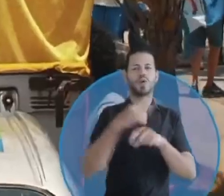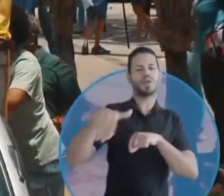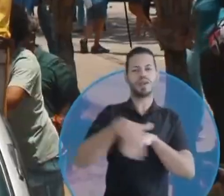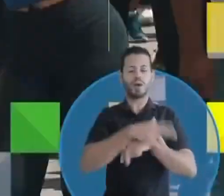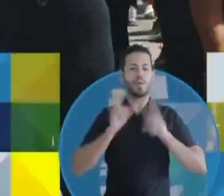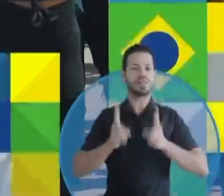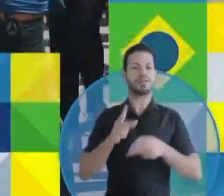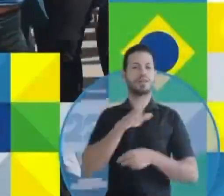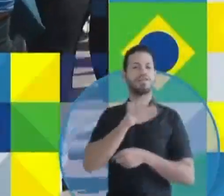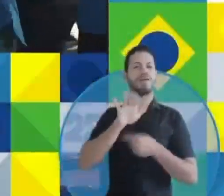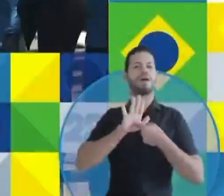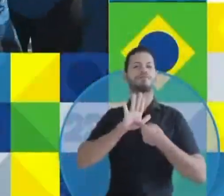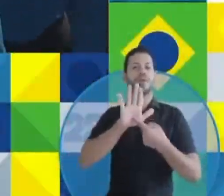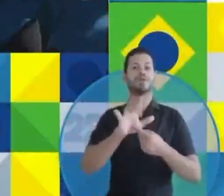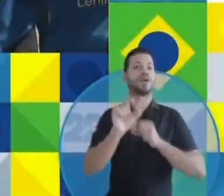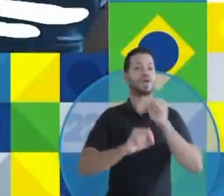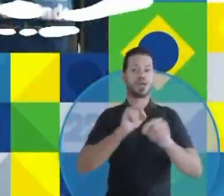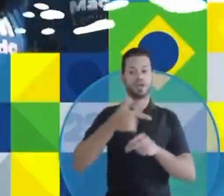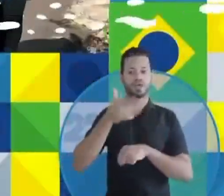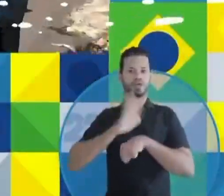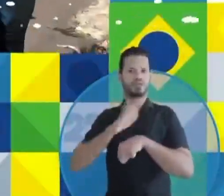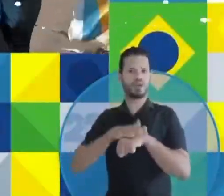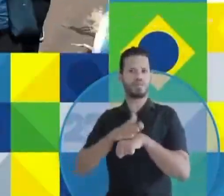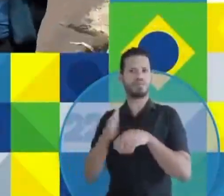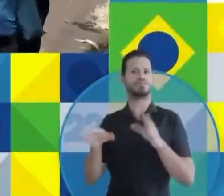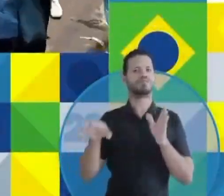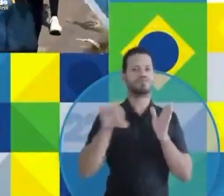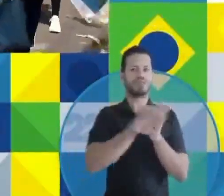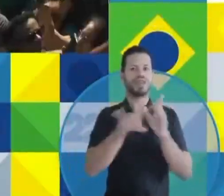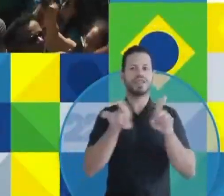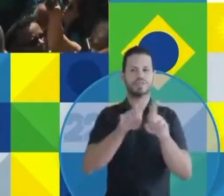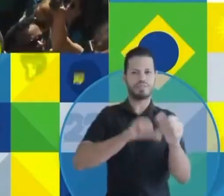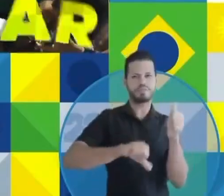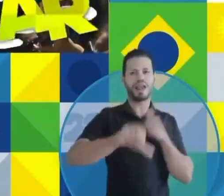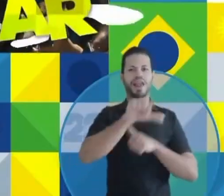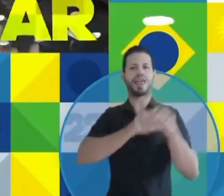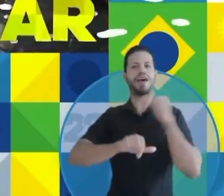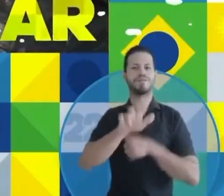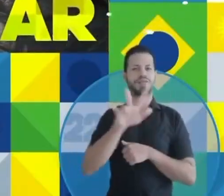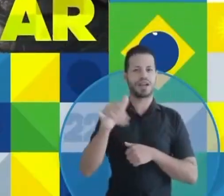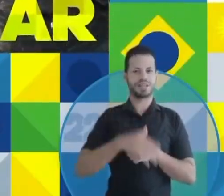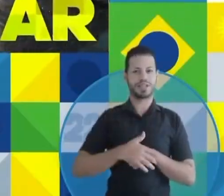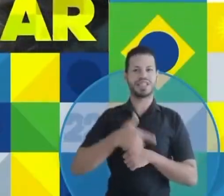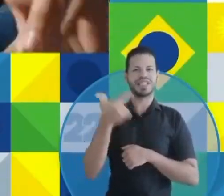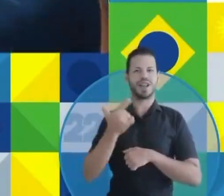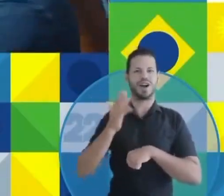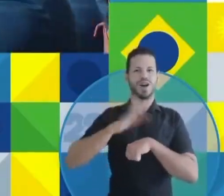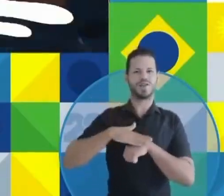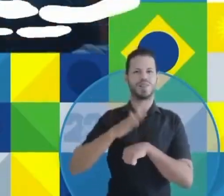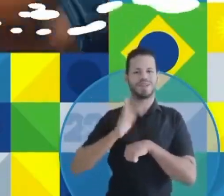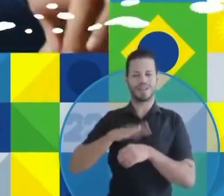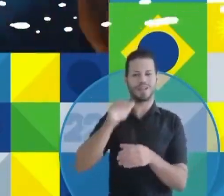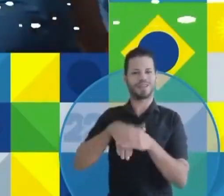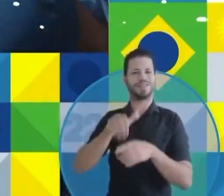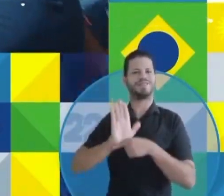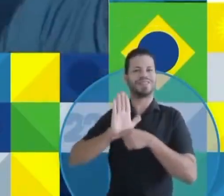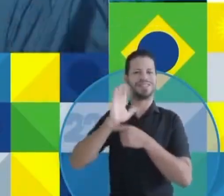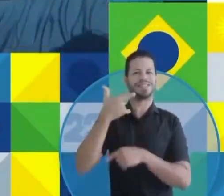se encontra nas urnas e vai mostrar que o segundo turno tá vindo aí e o jogo vai virar.